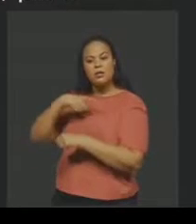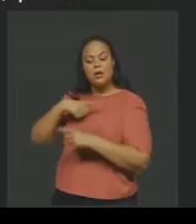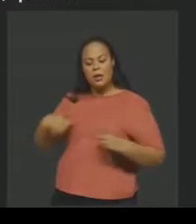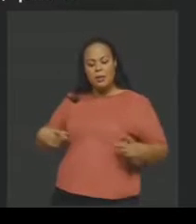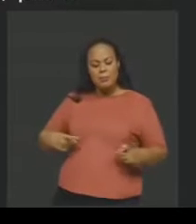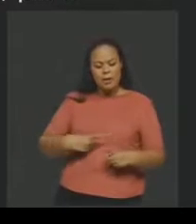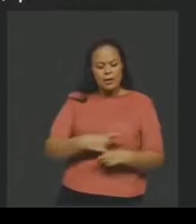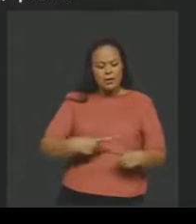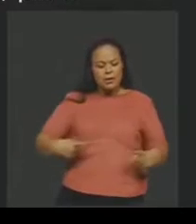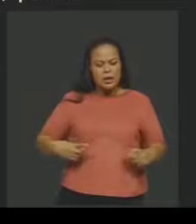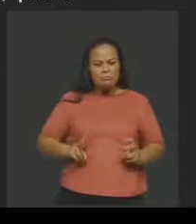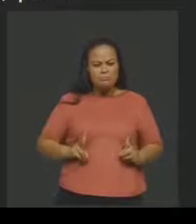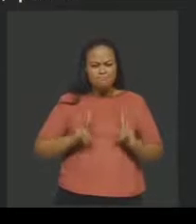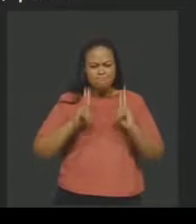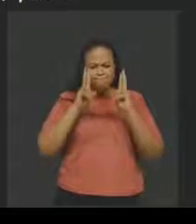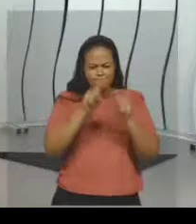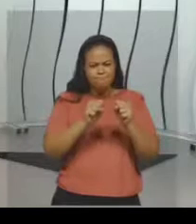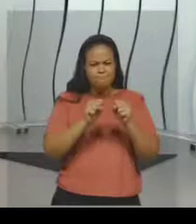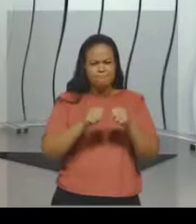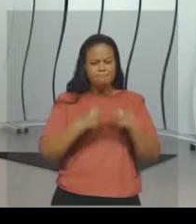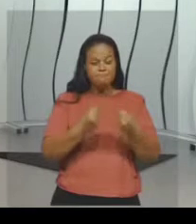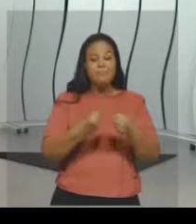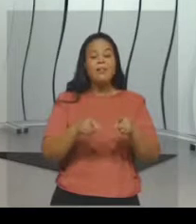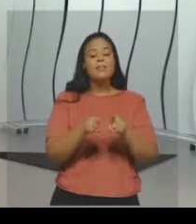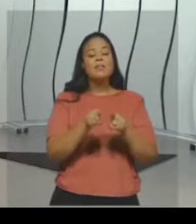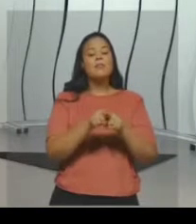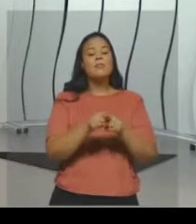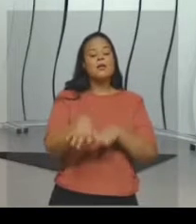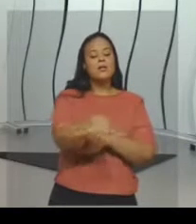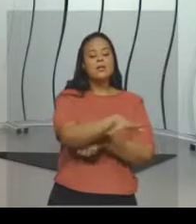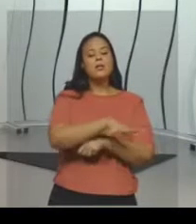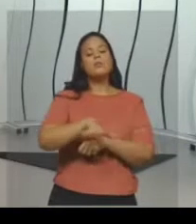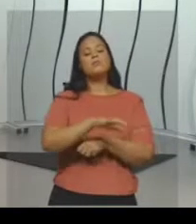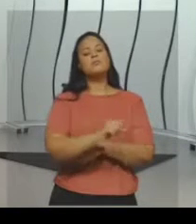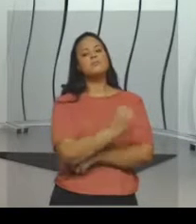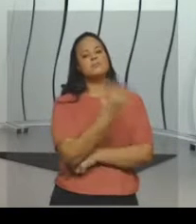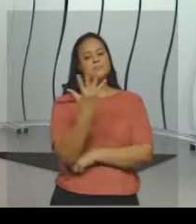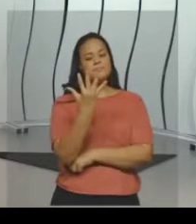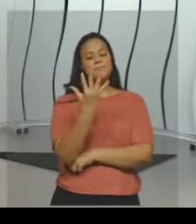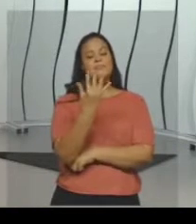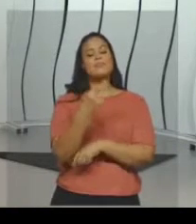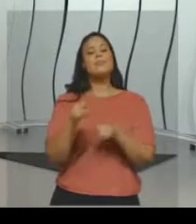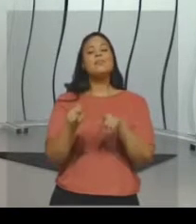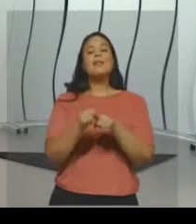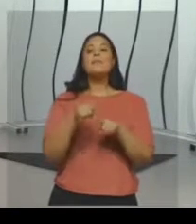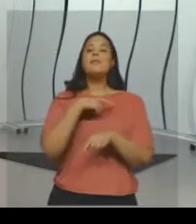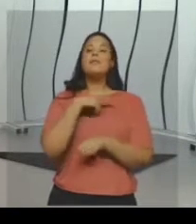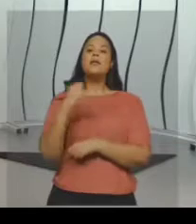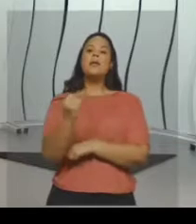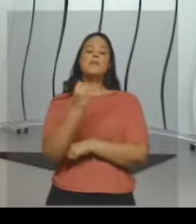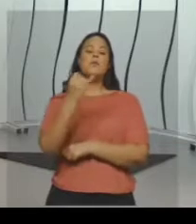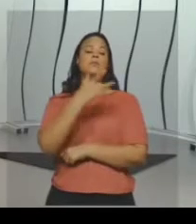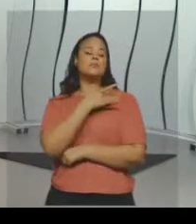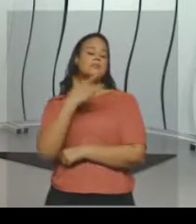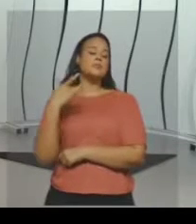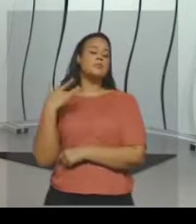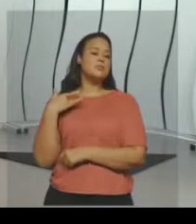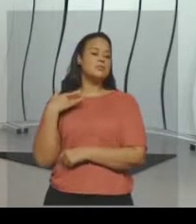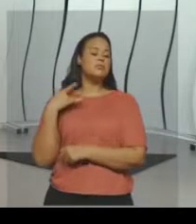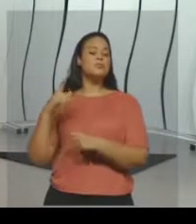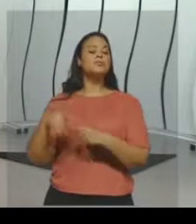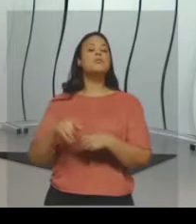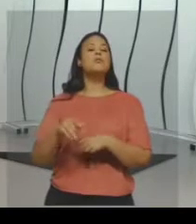também muito resistentes a determinadas condições ambientais e possuem grande importância para a saúde, para